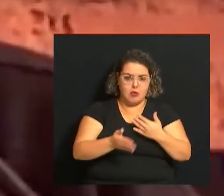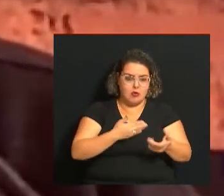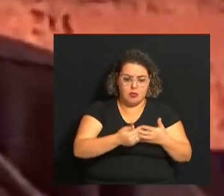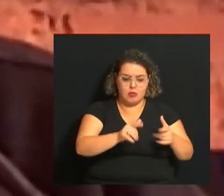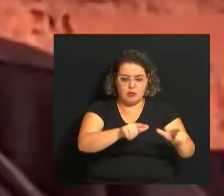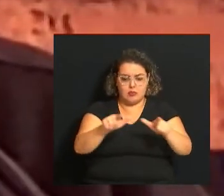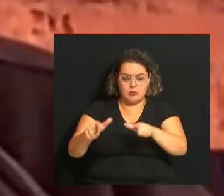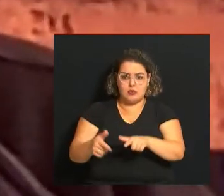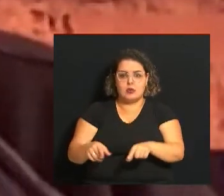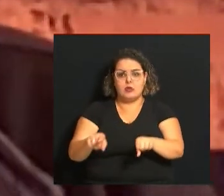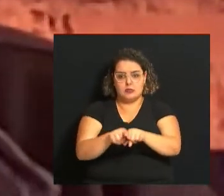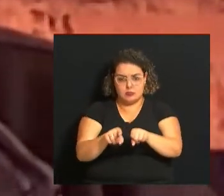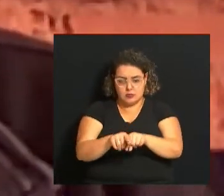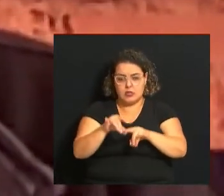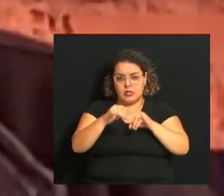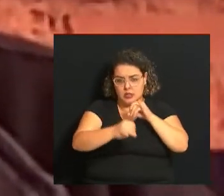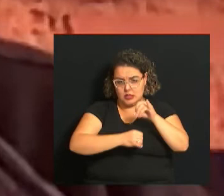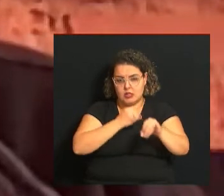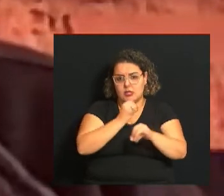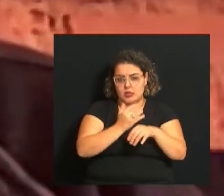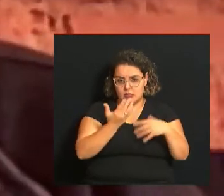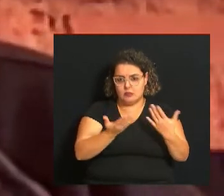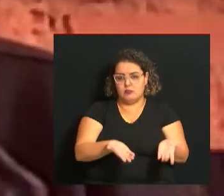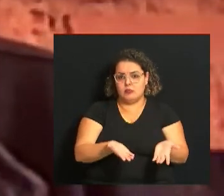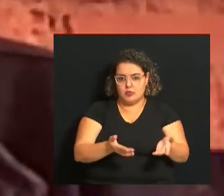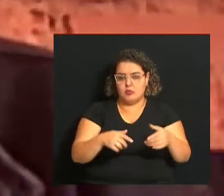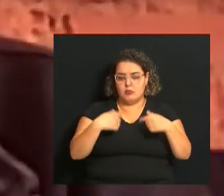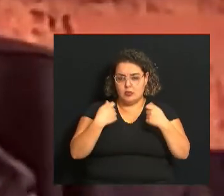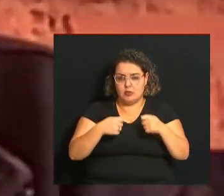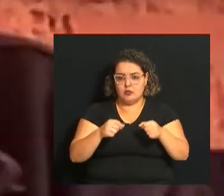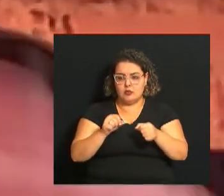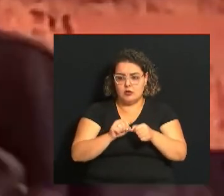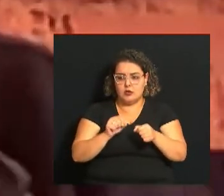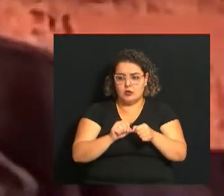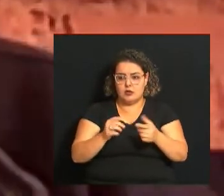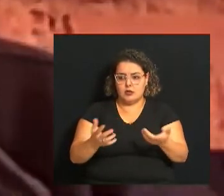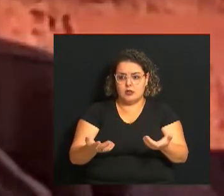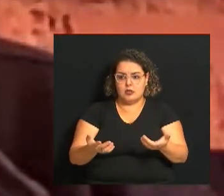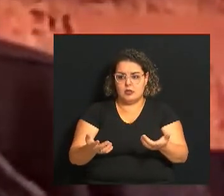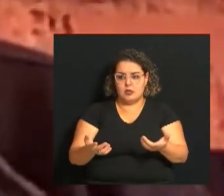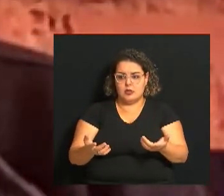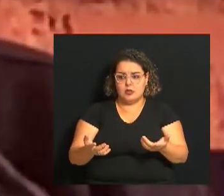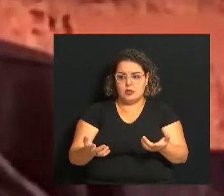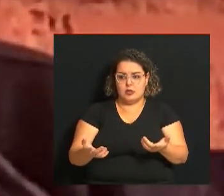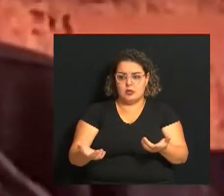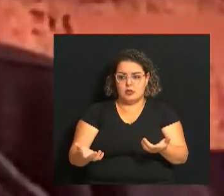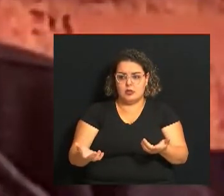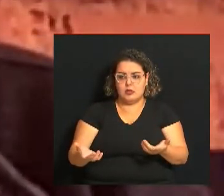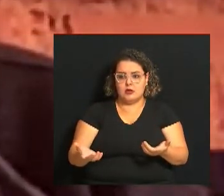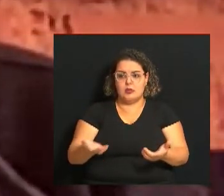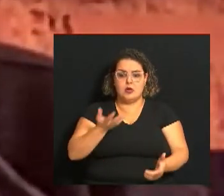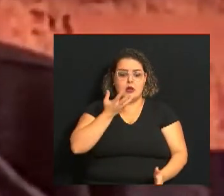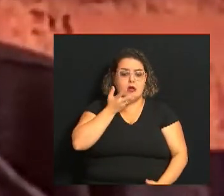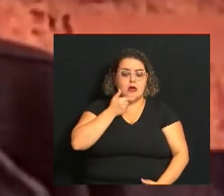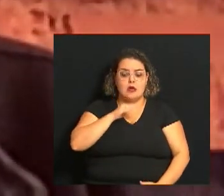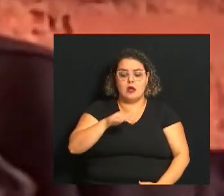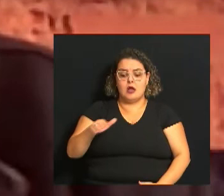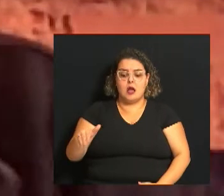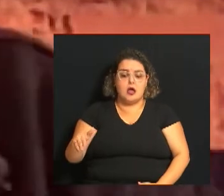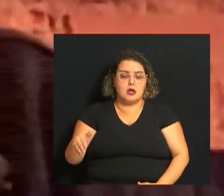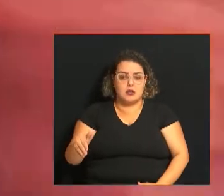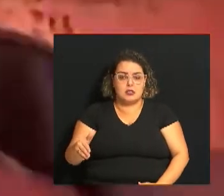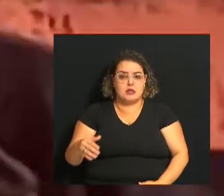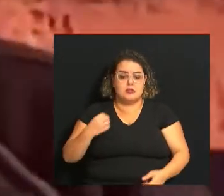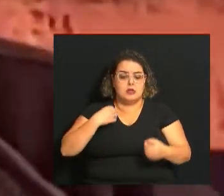virtual. Então, eu acho que o que a gente precisa fazer é não jogar fora a criança com a água do banho, né? Como se dizia antigamente. Quer dizer, não